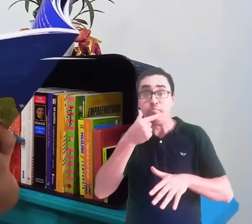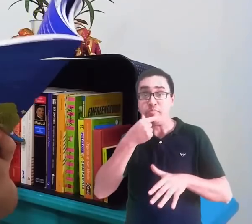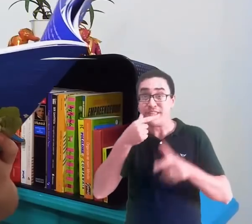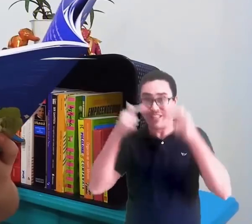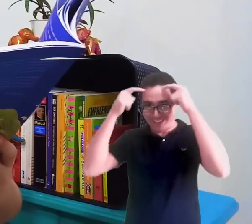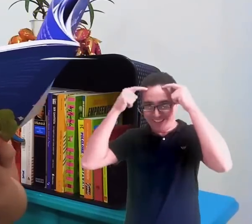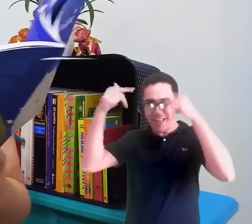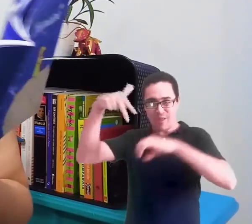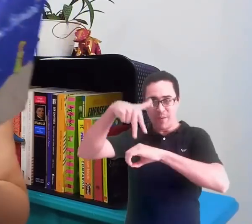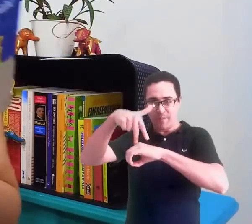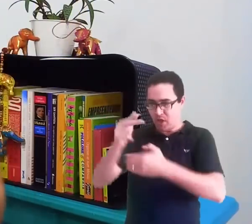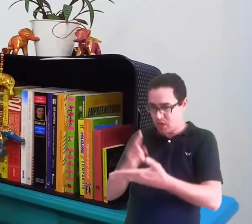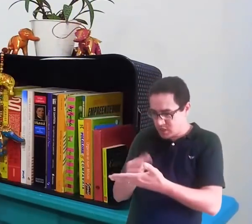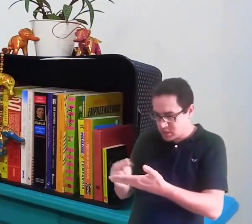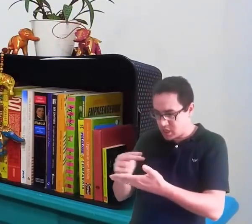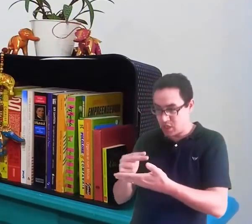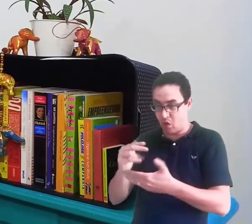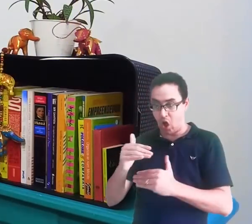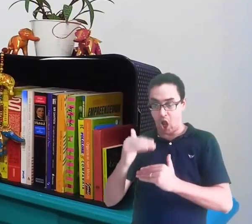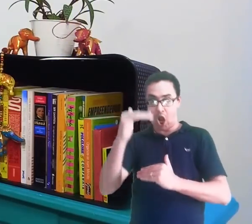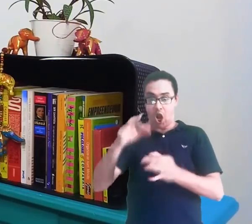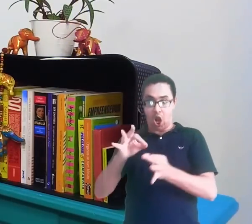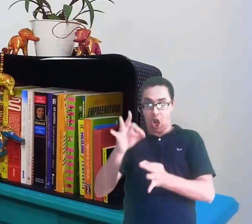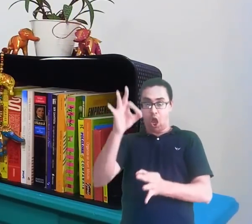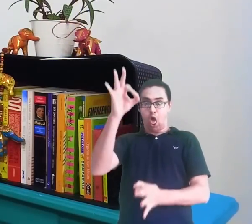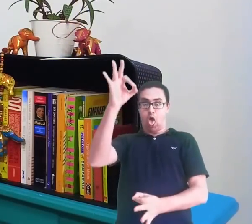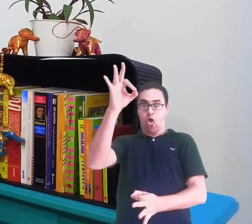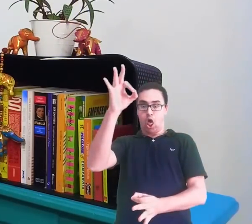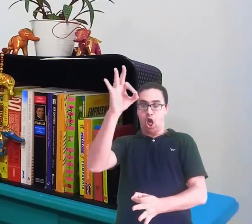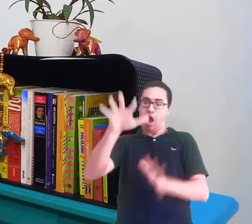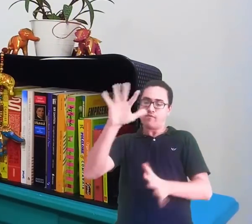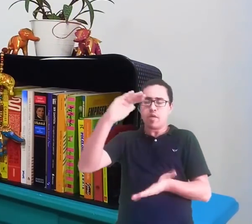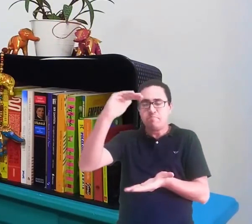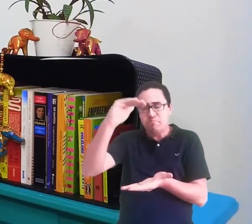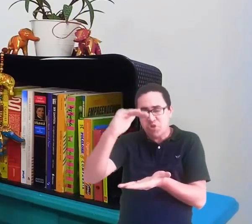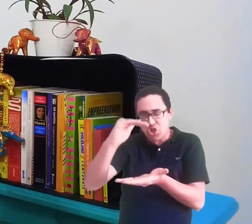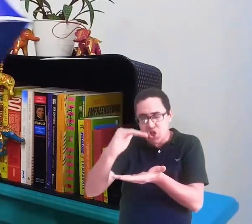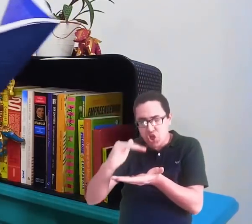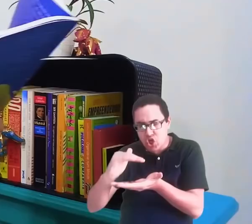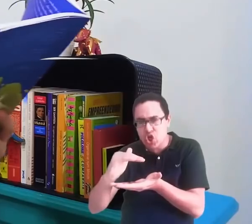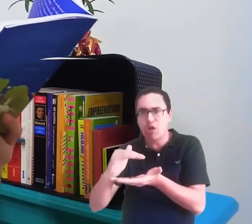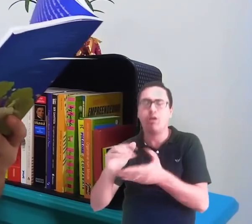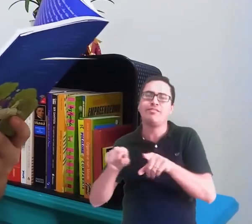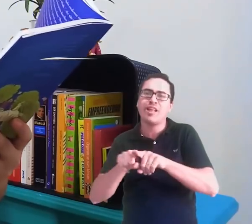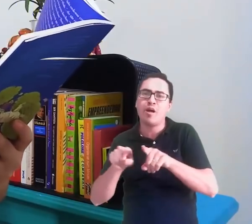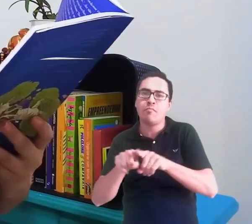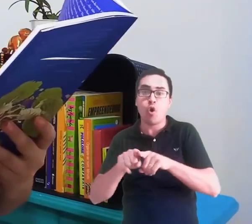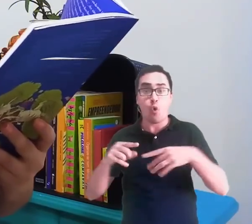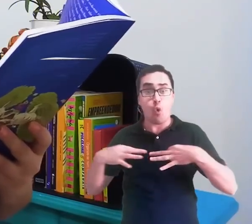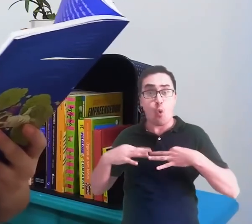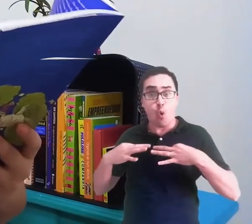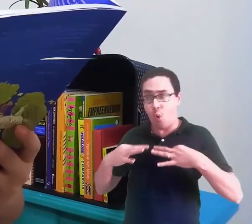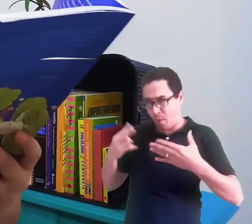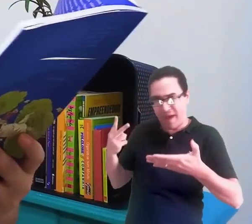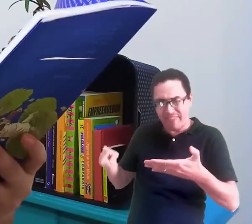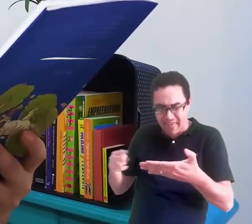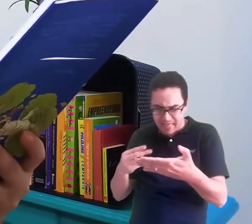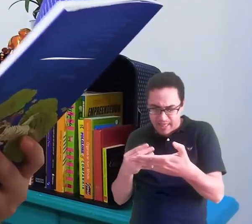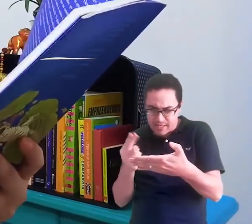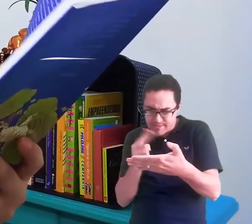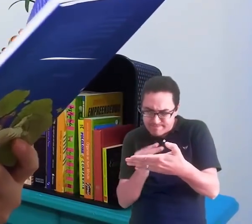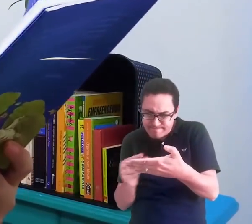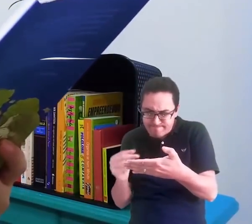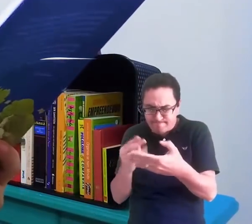muito grande, no outro ele está muito pequeno. Hesito também na cor das suas roupas. Assim,